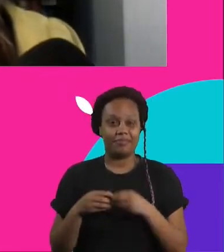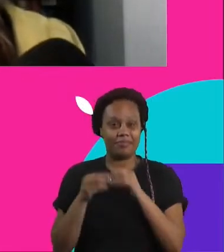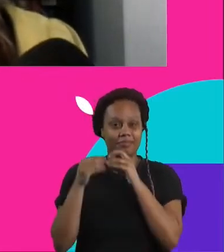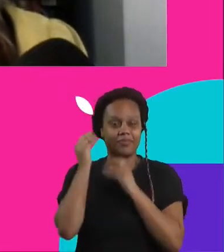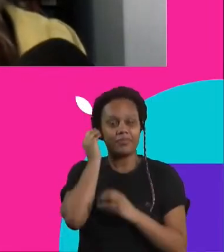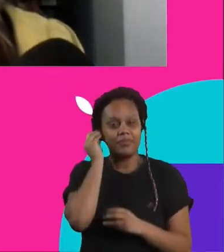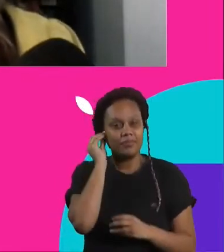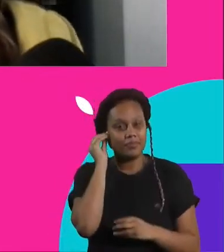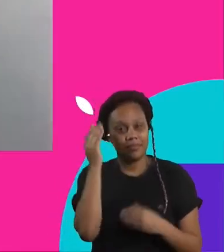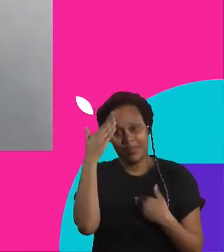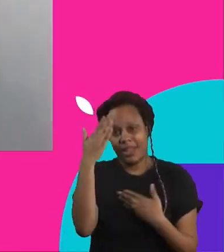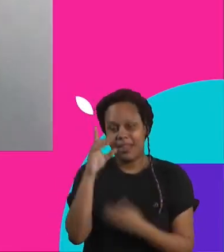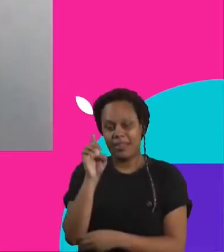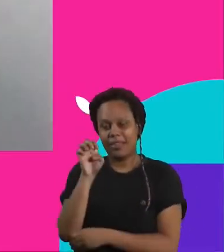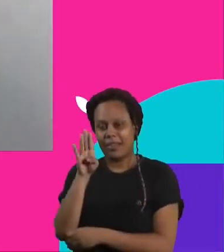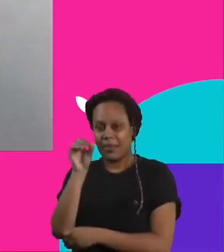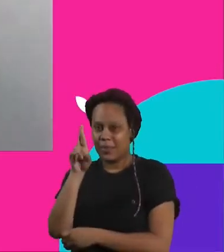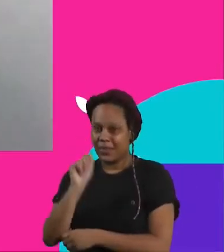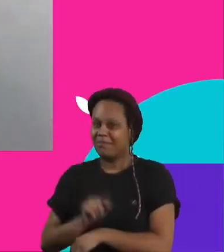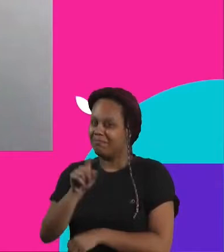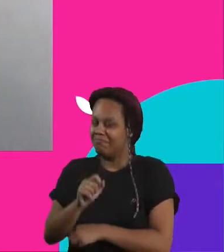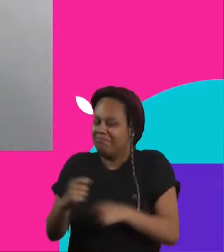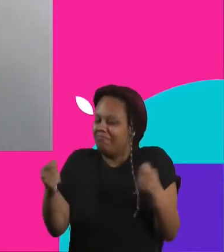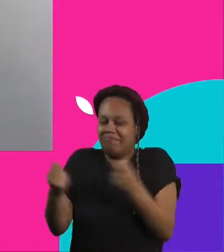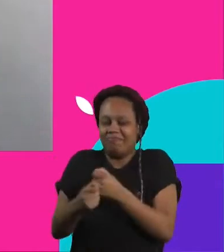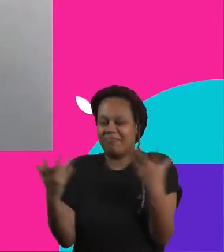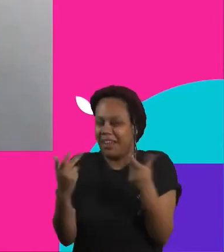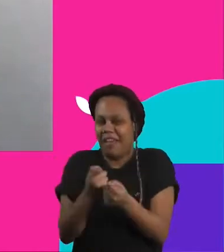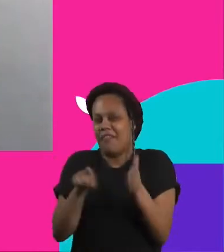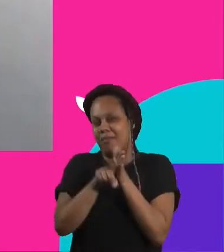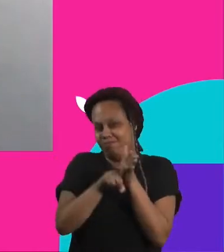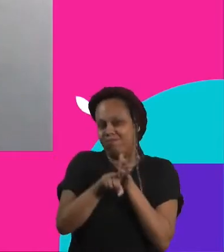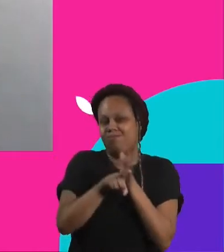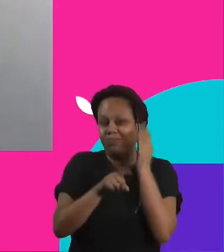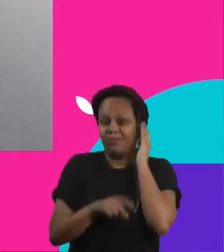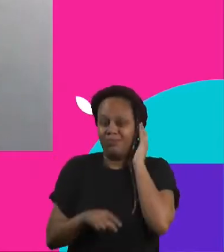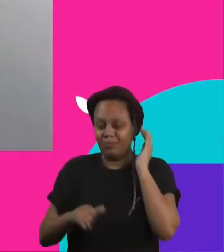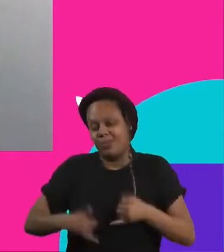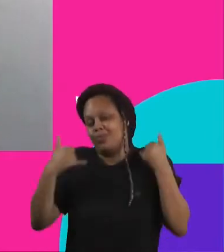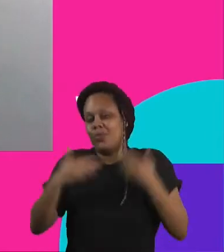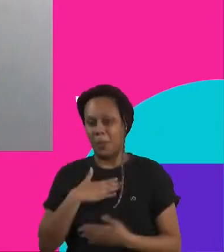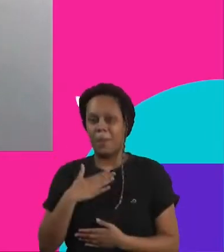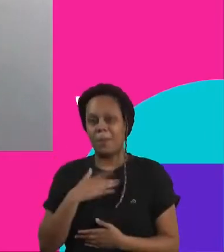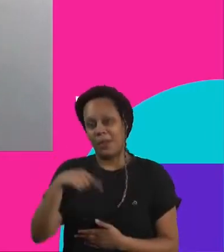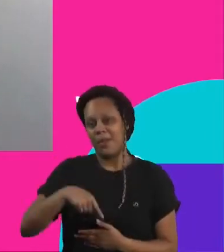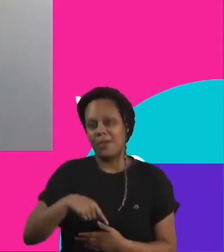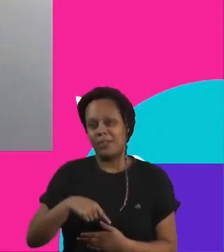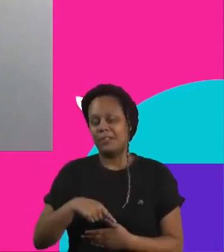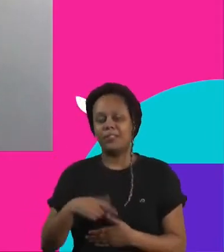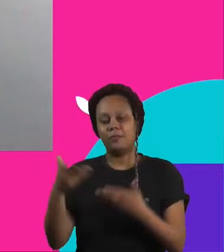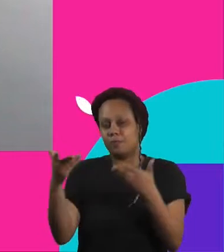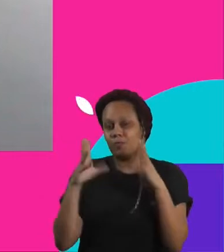Obrigada, Débora. Poxa, super pesquisadora. A honra é toda minha. Prazer a todos que estão aqui,